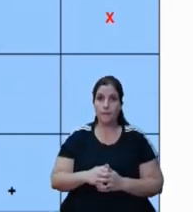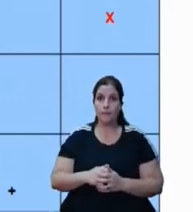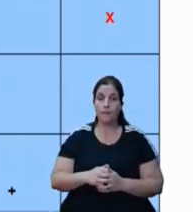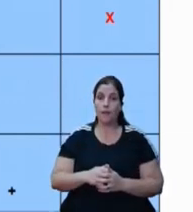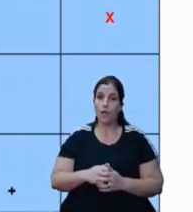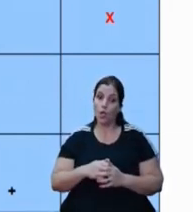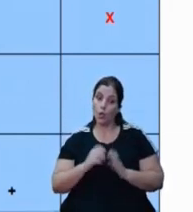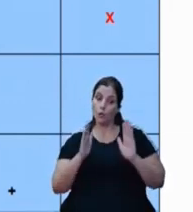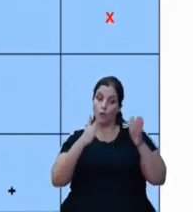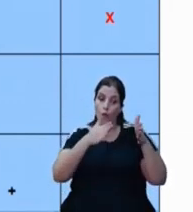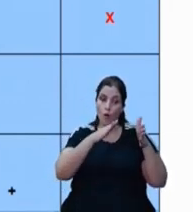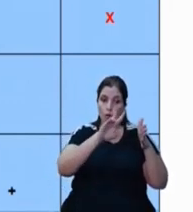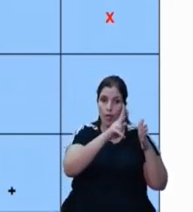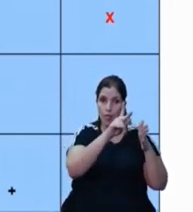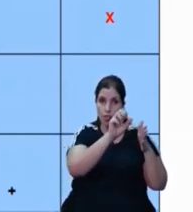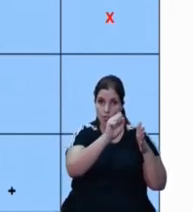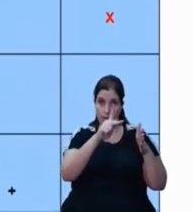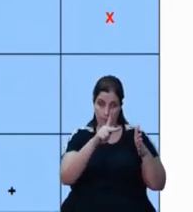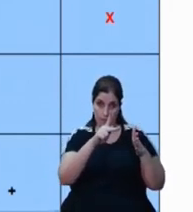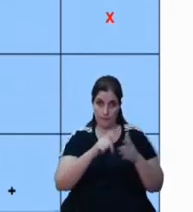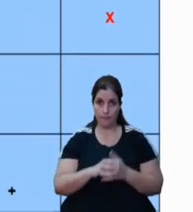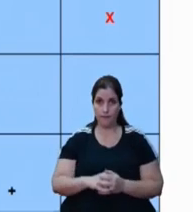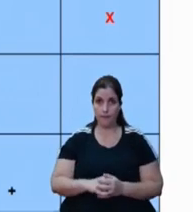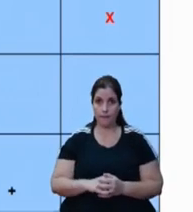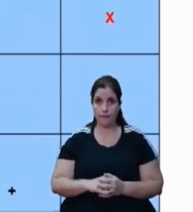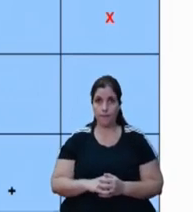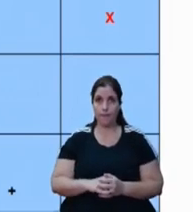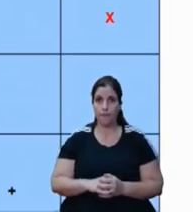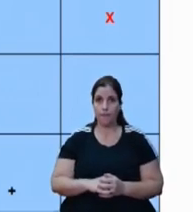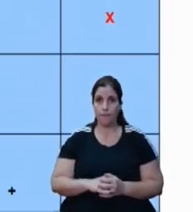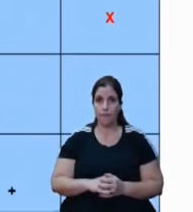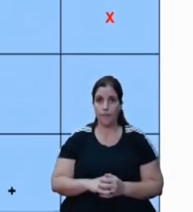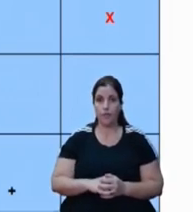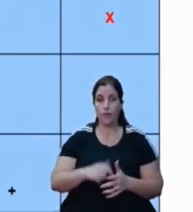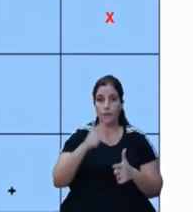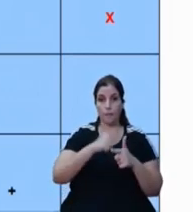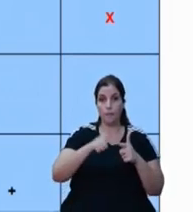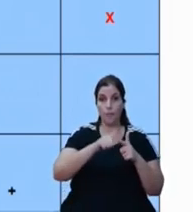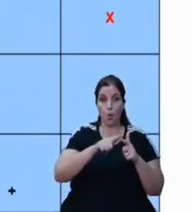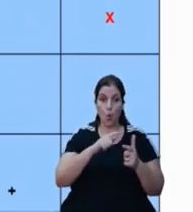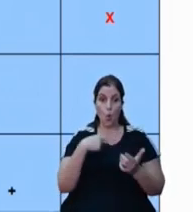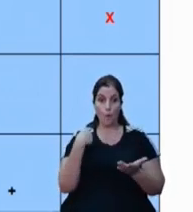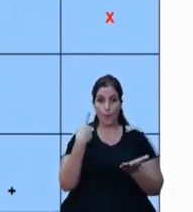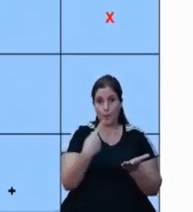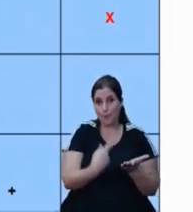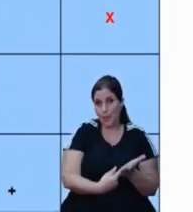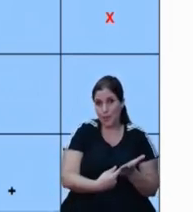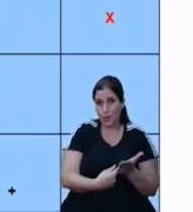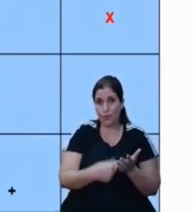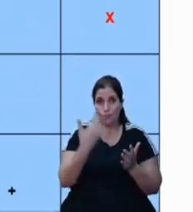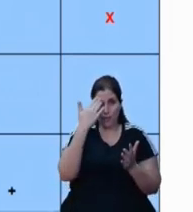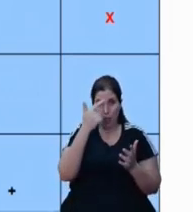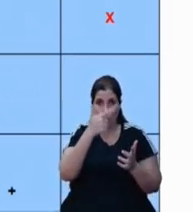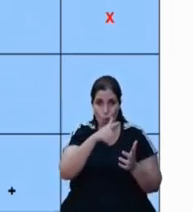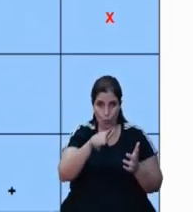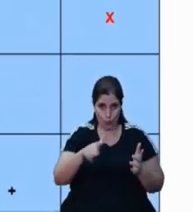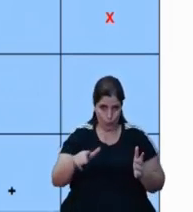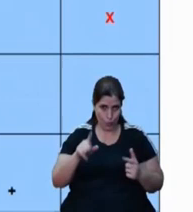HSP, atáxia, distúrbio extrapiramidal, comprometimento cognitivo e muitas